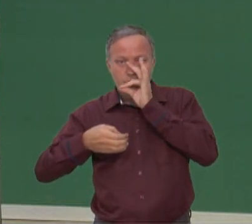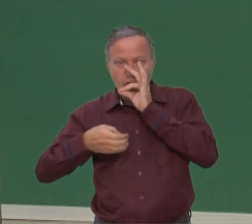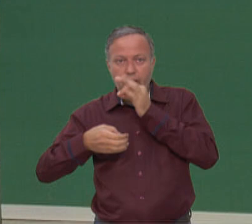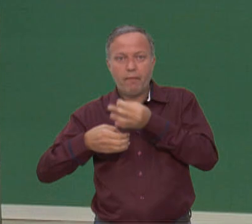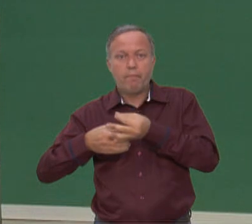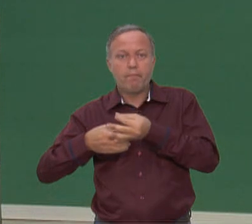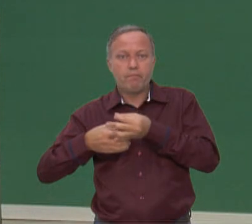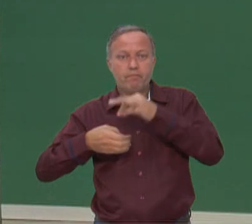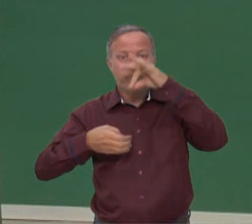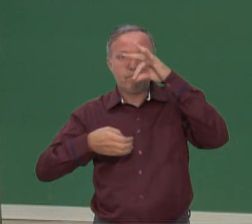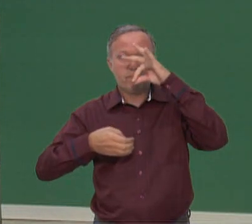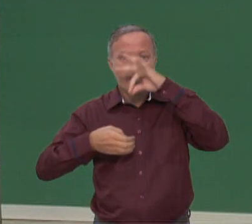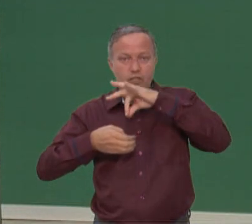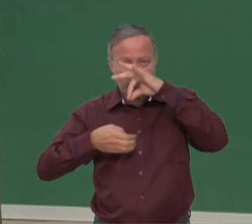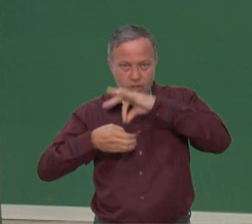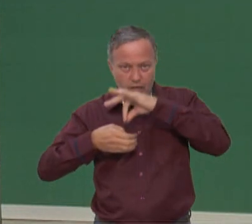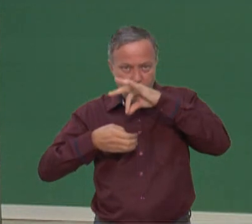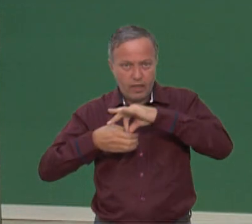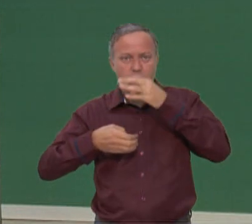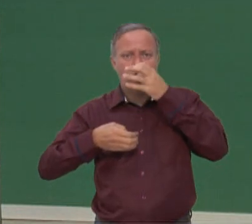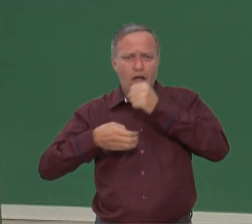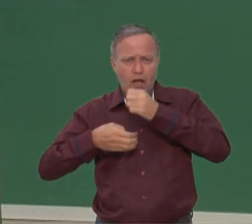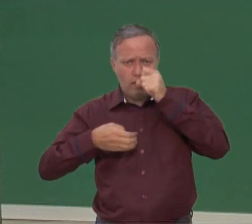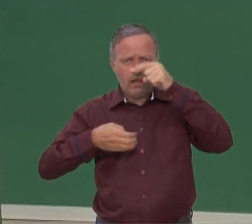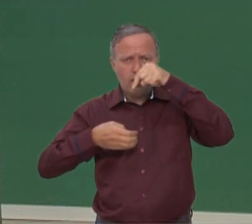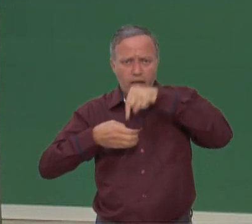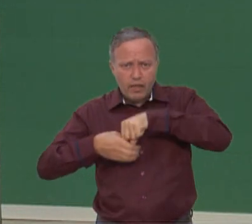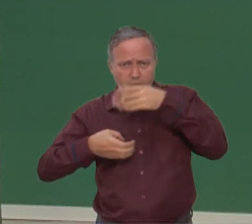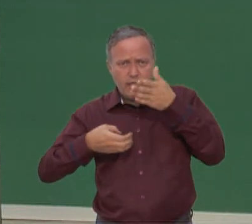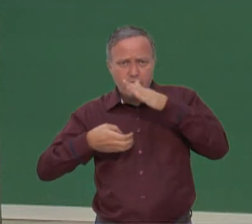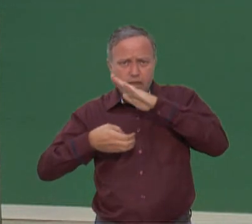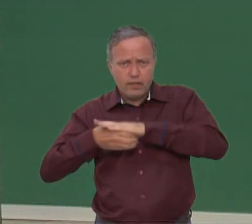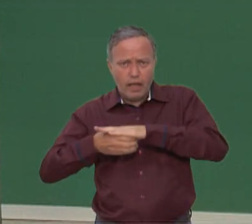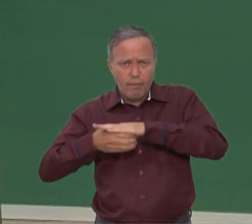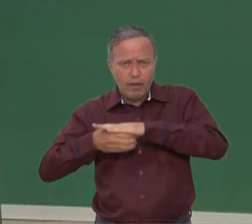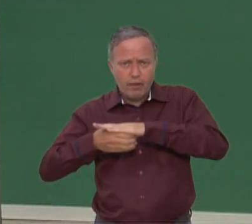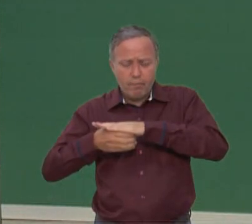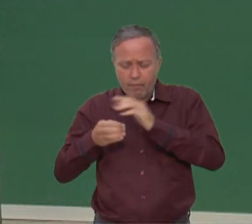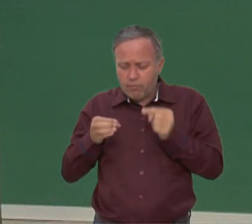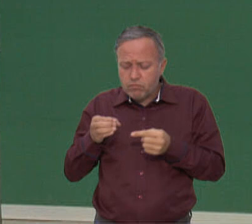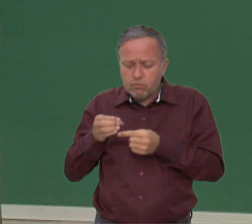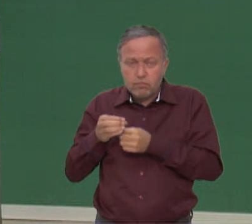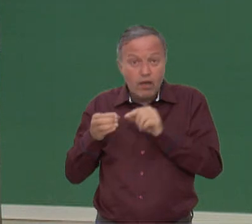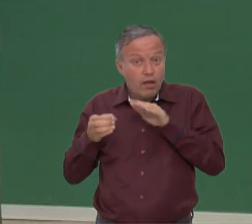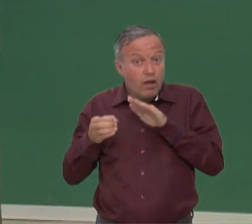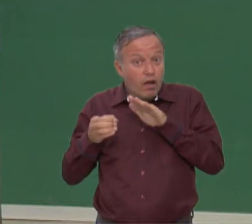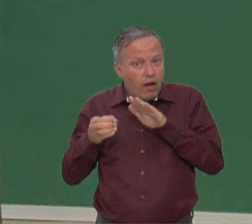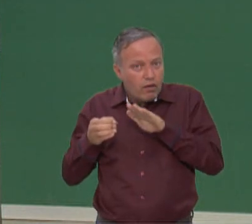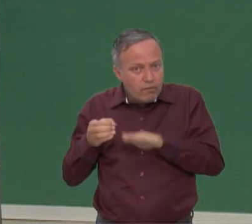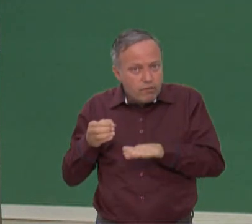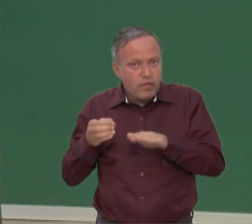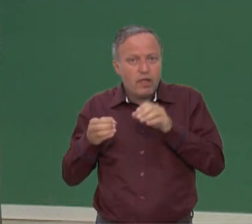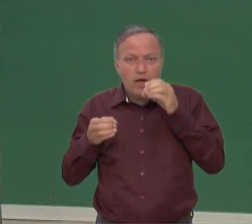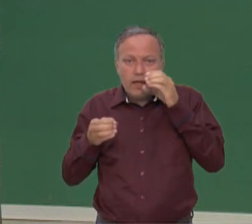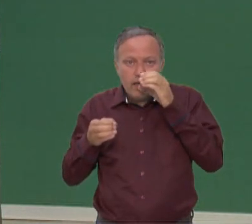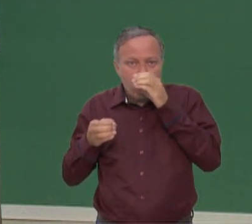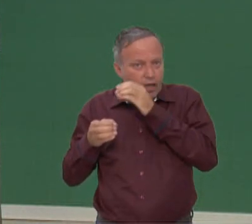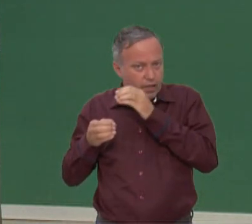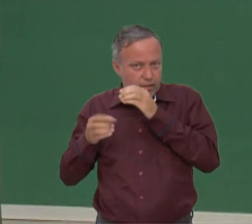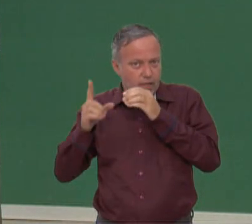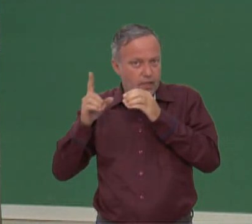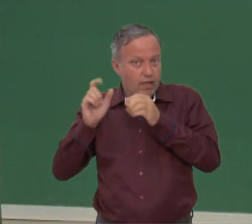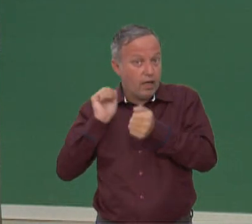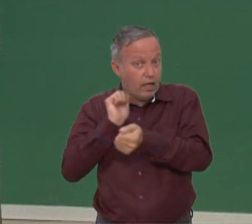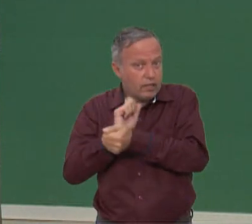quente, então ele vai preservar durante um intervalo de tempo muito maior. O que acontece também, você pode colocar um constituinte com uma